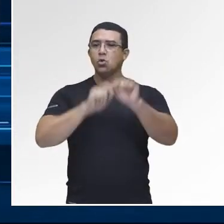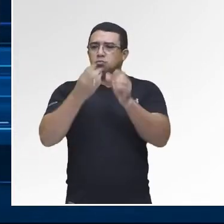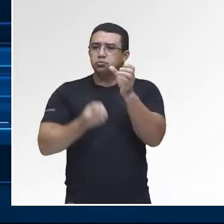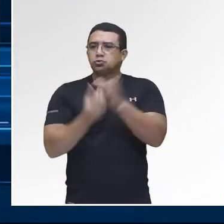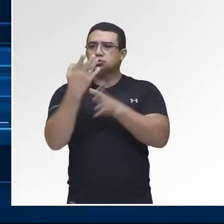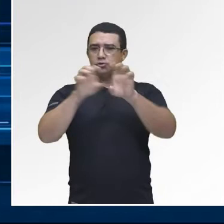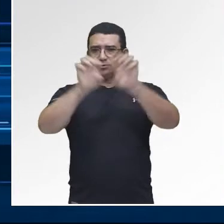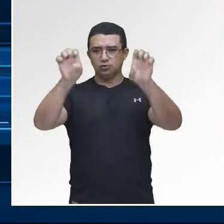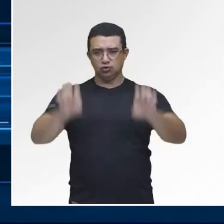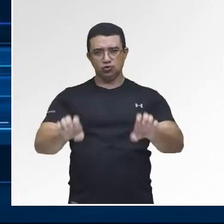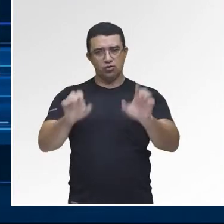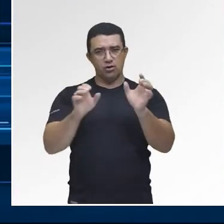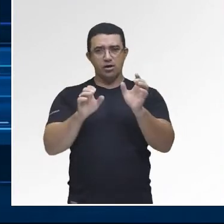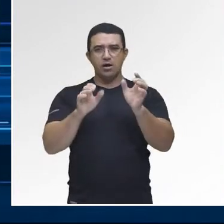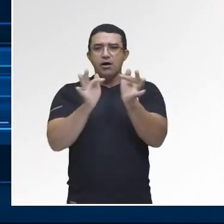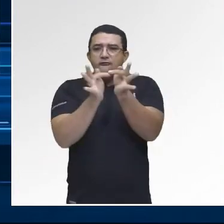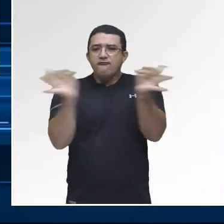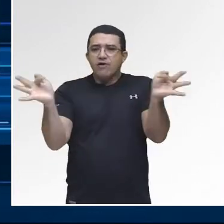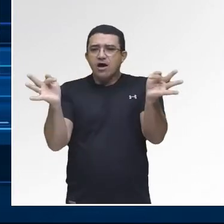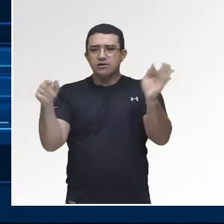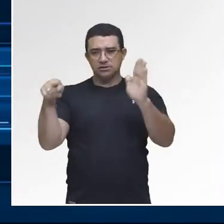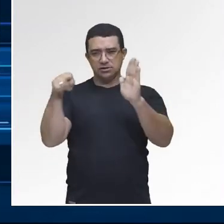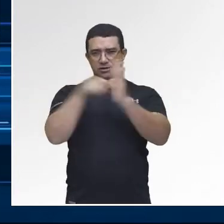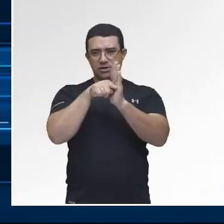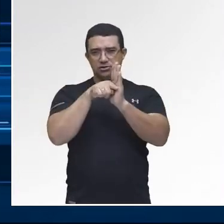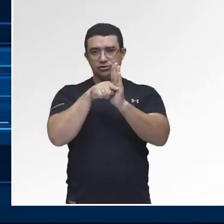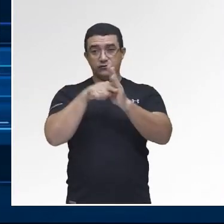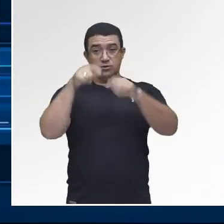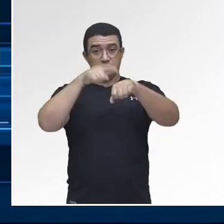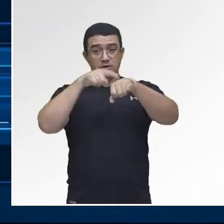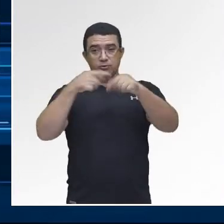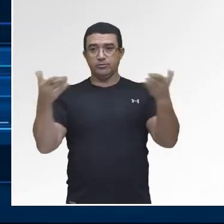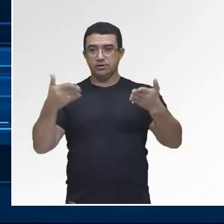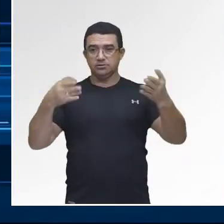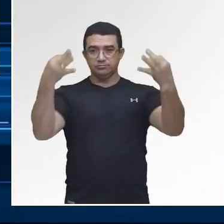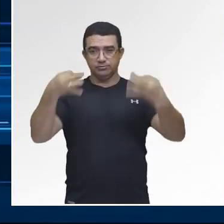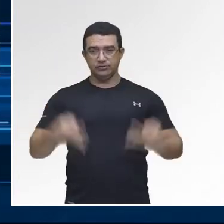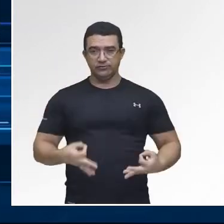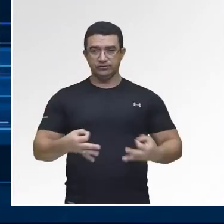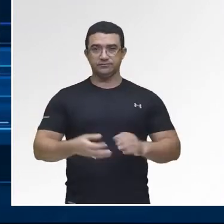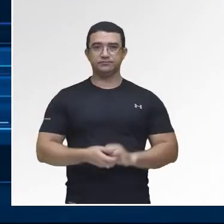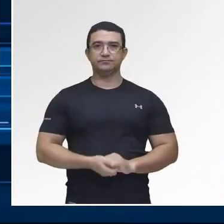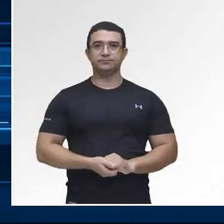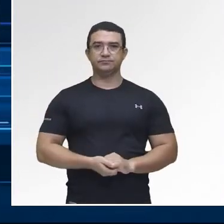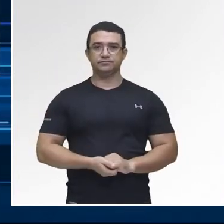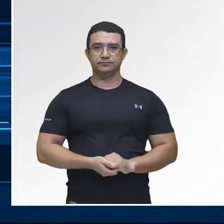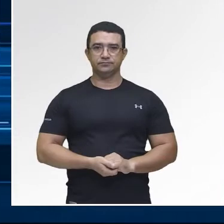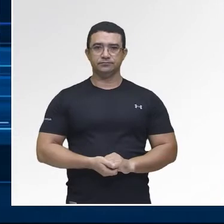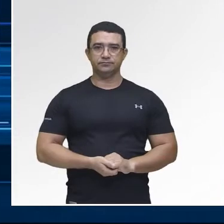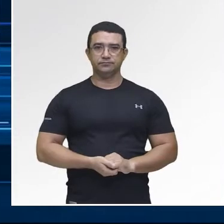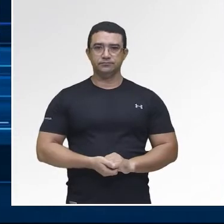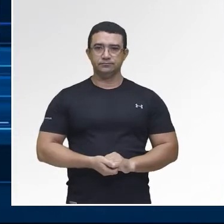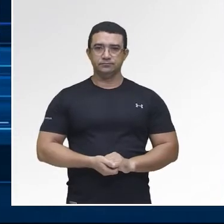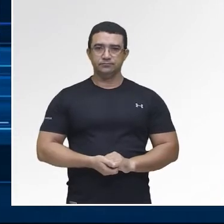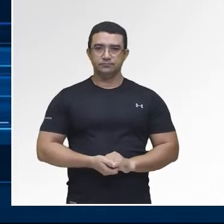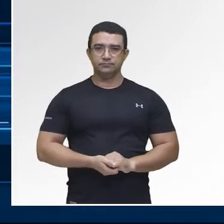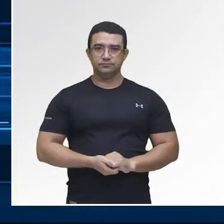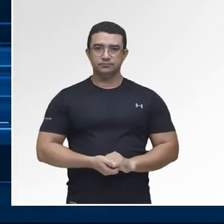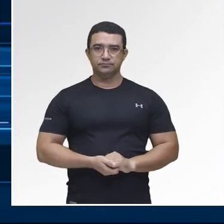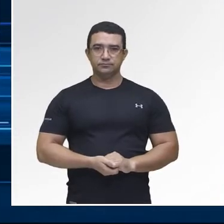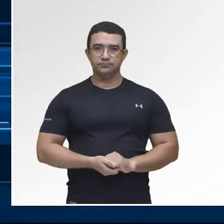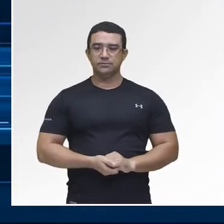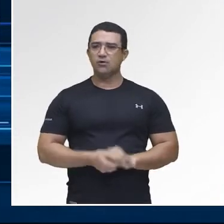estruturas, né? Das frases negativas no Present Perfect. Olha só, negative sentence on Present Perfect. As